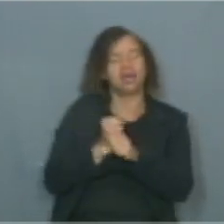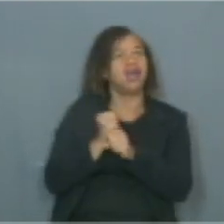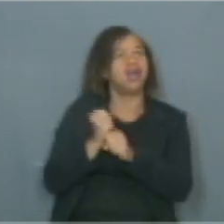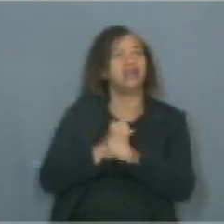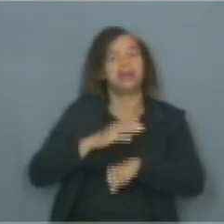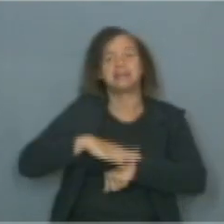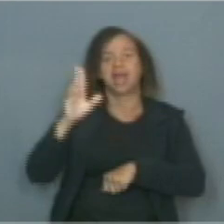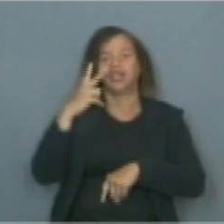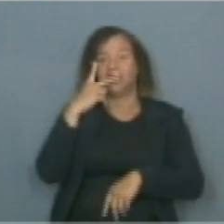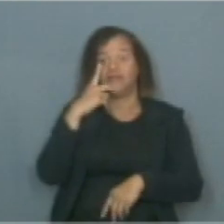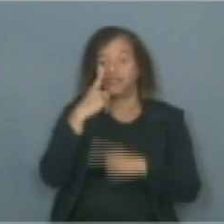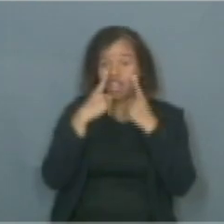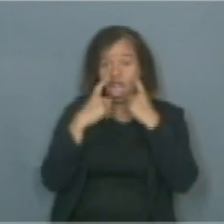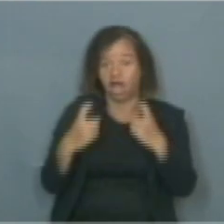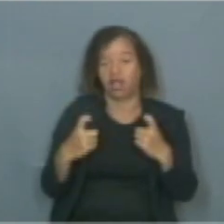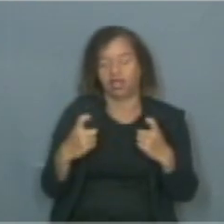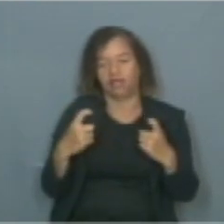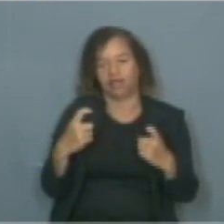foi a mais violenta.